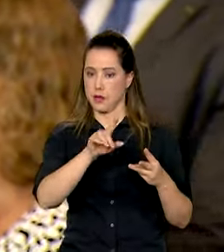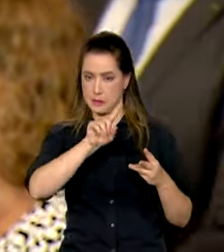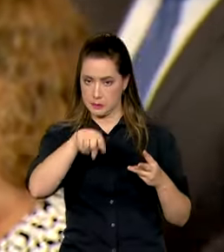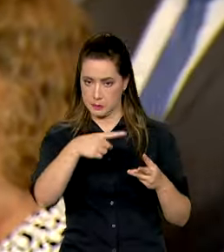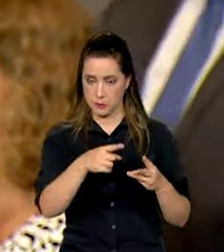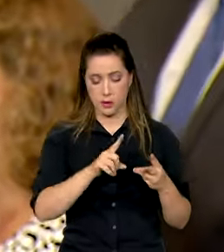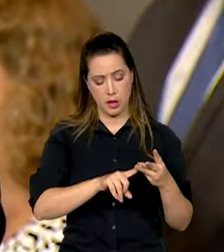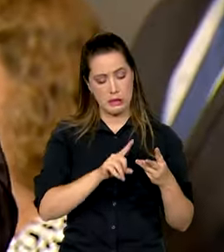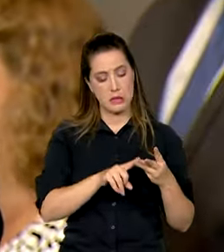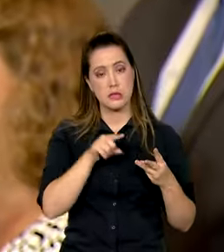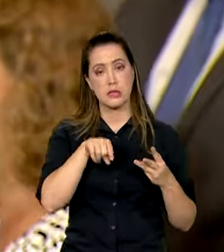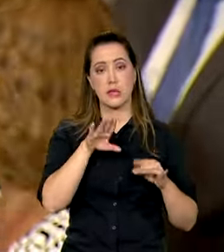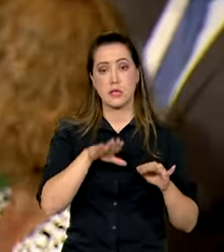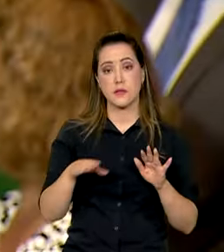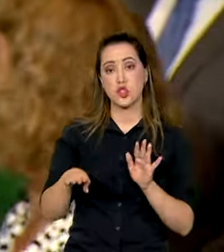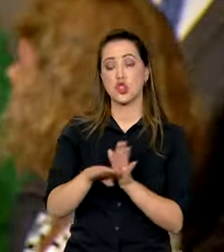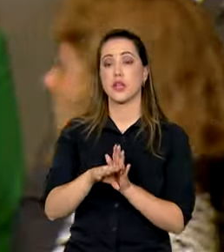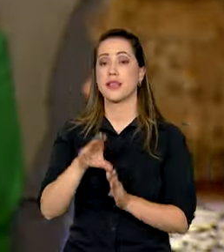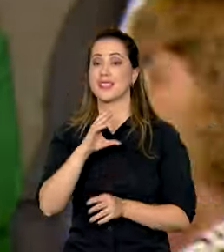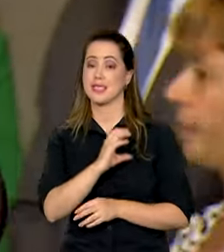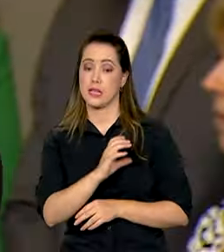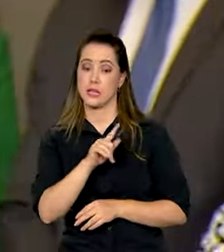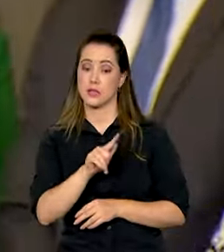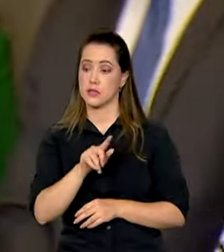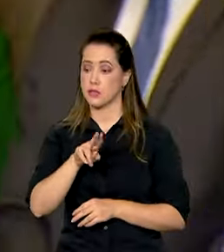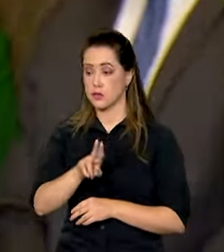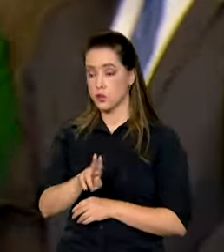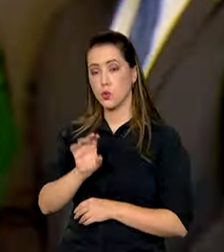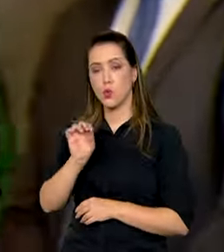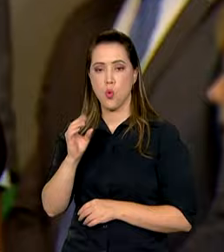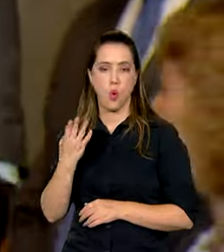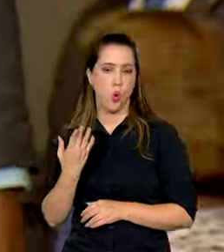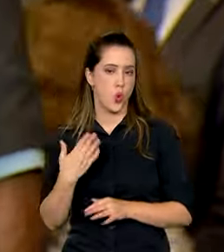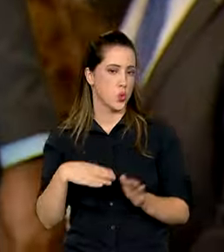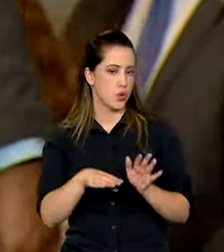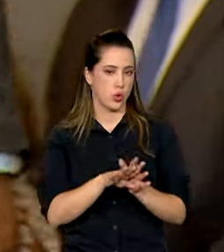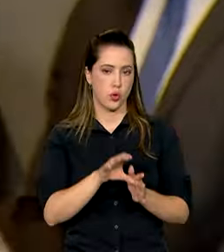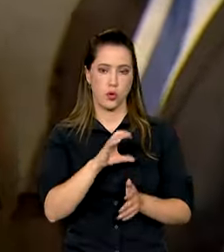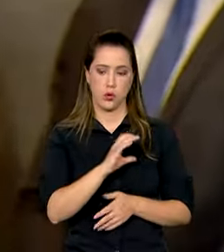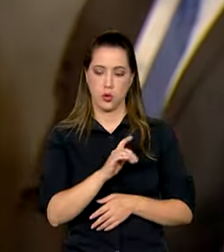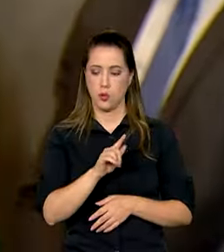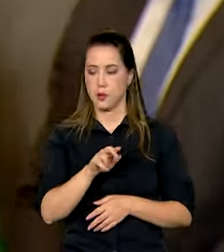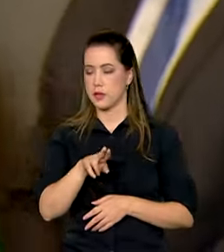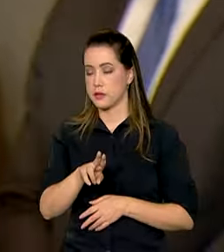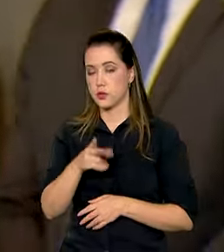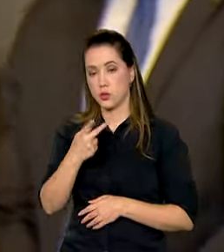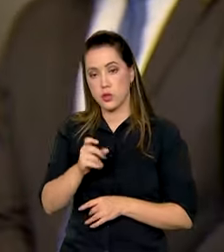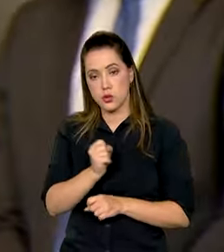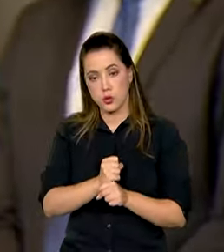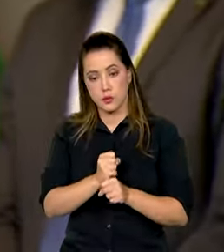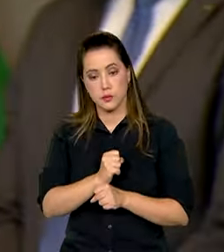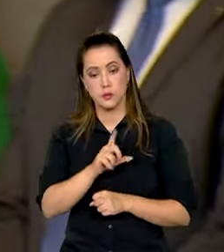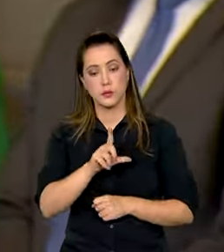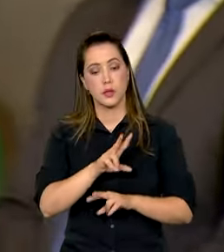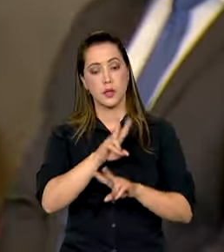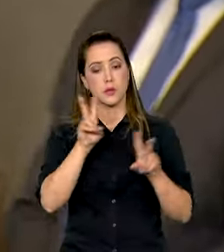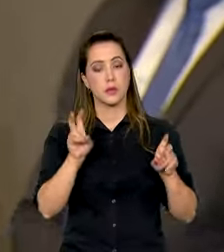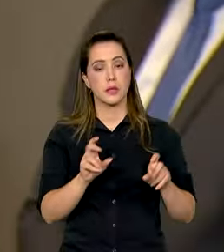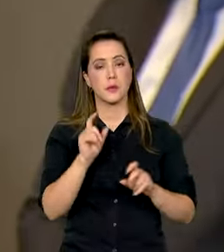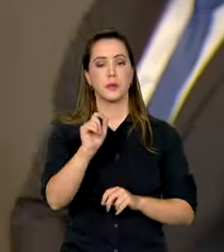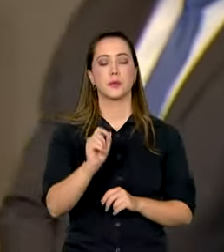vezes caindo no colo da CGU, ou caiu no colo da CGU esse ano, que tem a ver